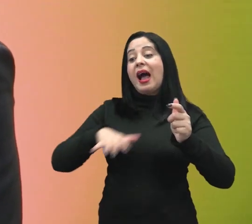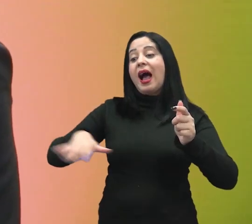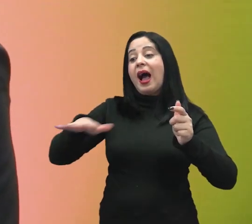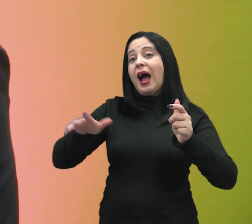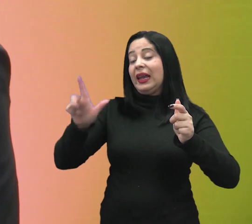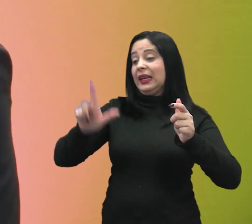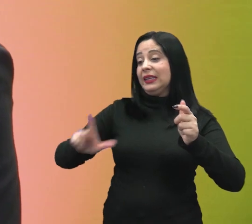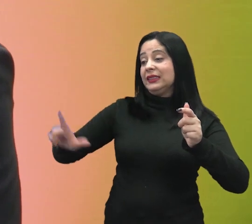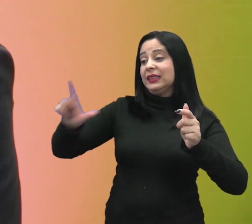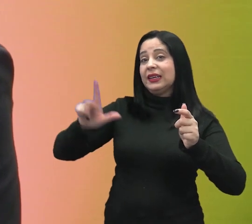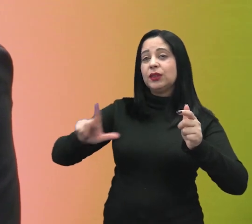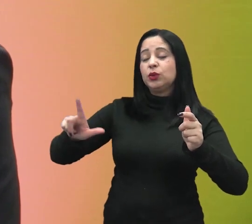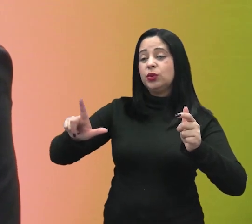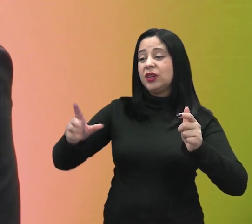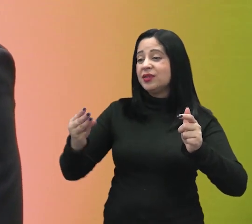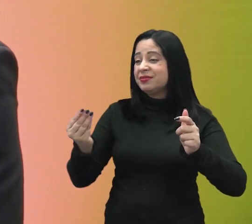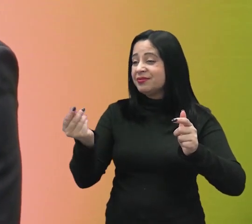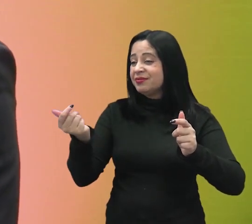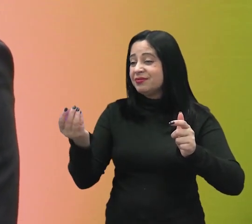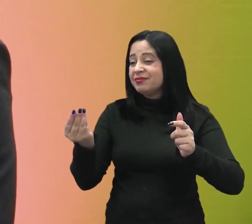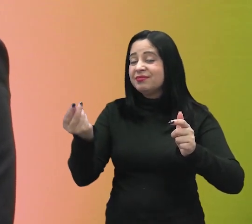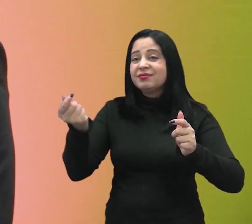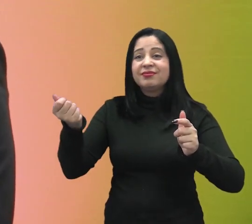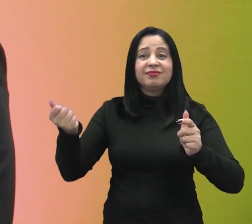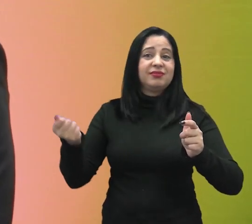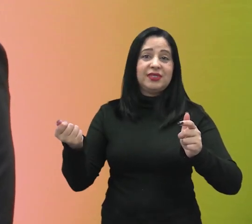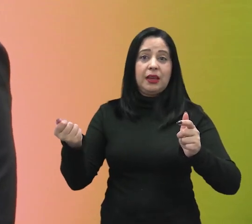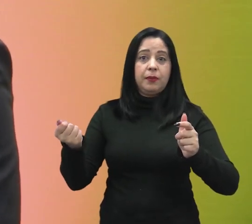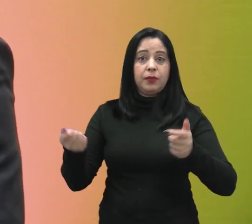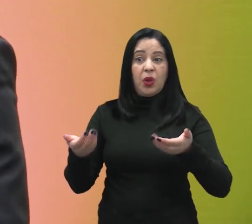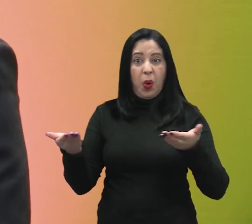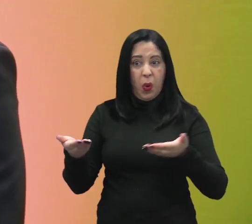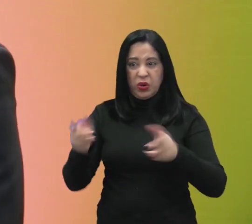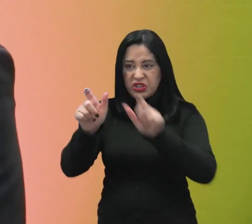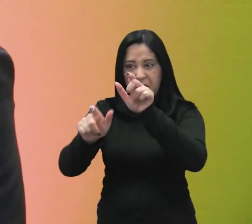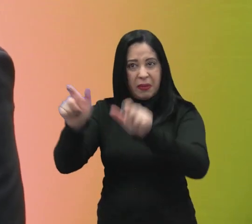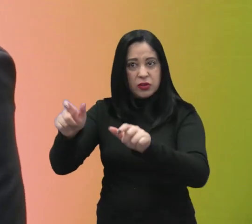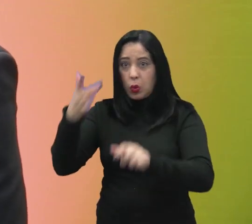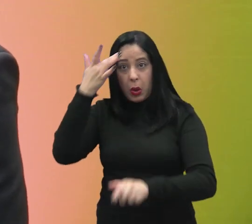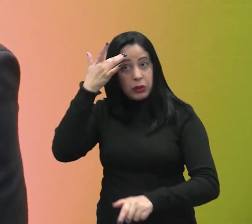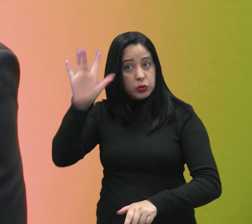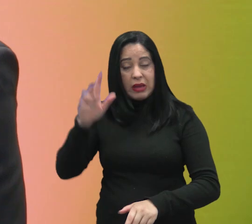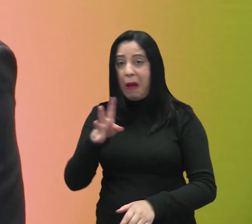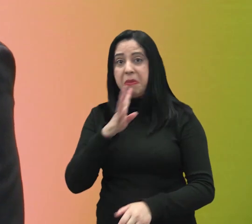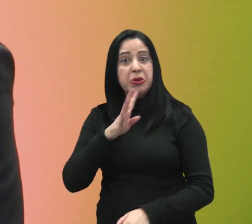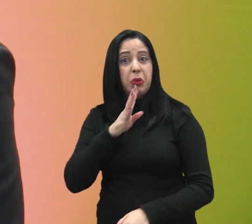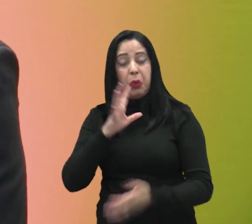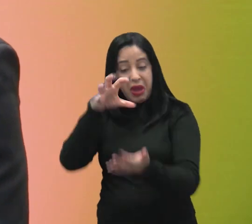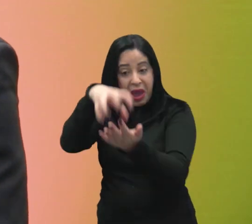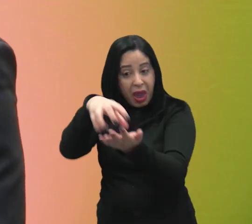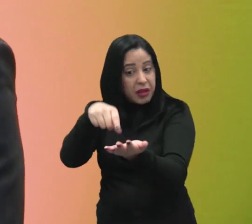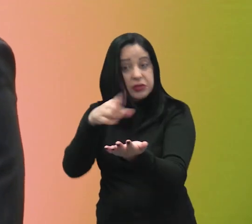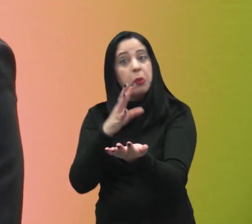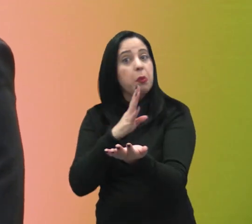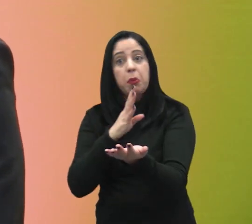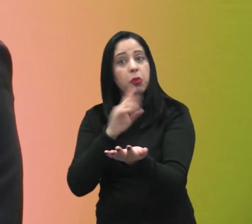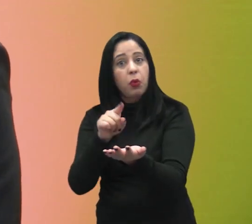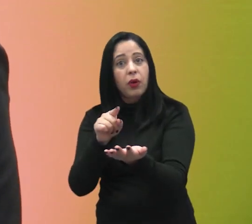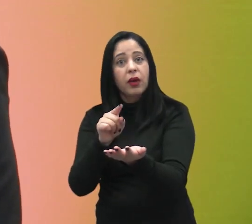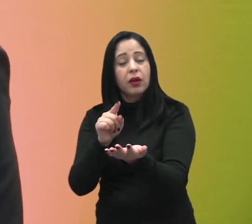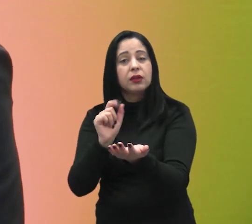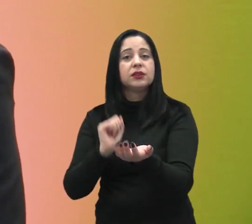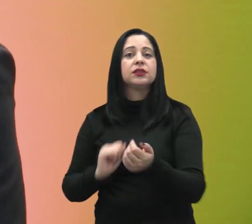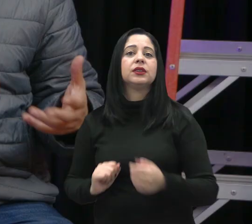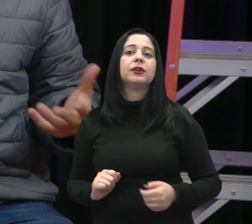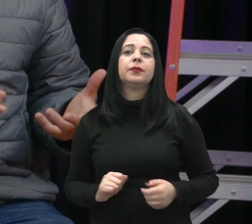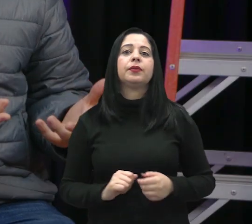Então, e hoje, as pessoas não sabem nem que existe a Academia de São José. E é isso que, o resultado é esse,